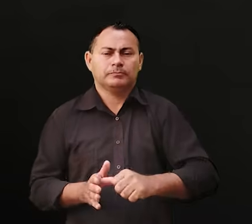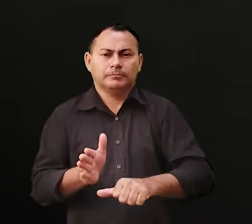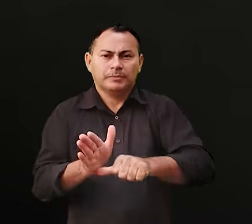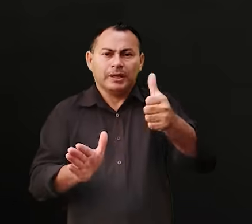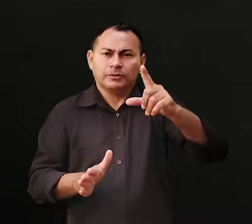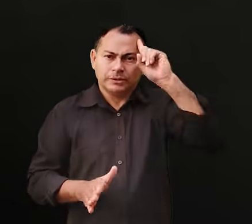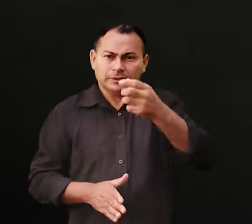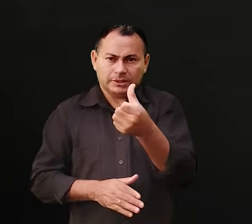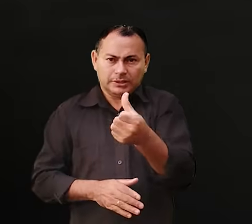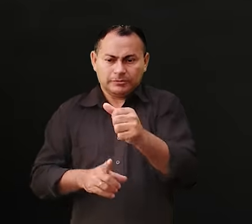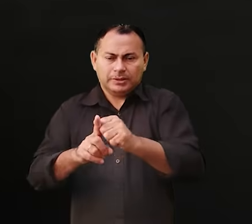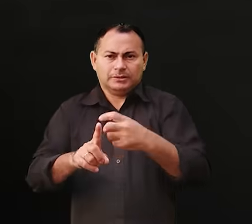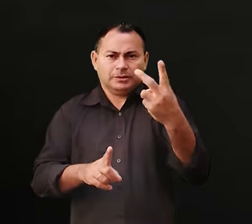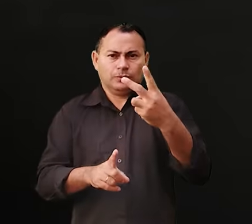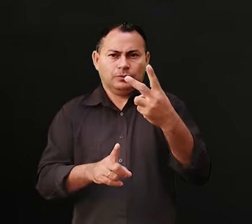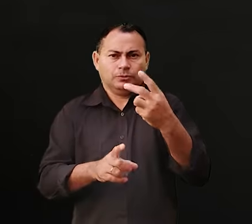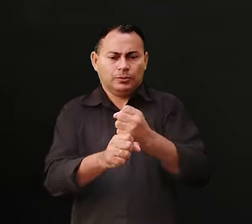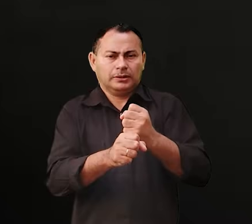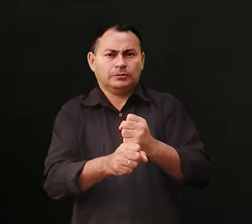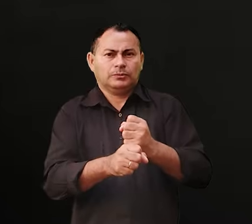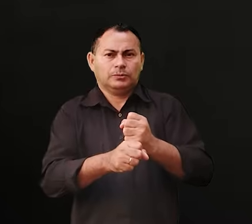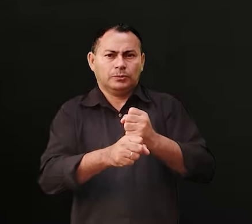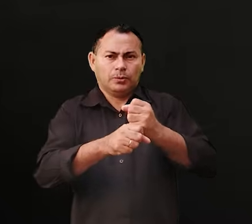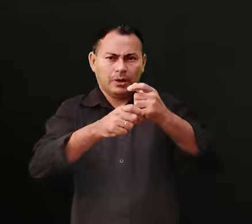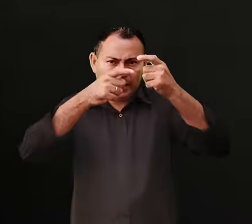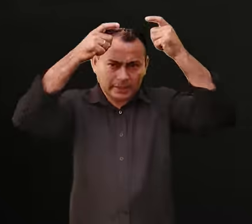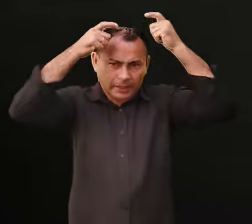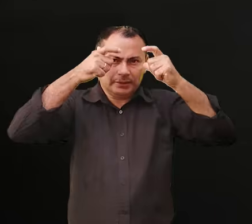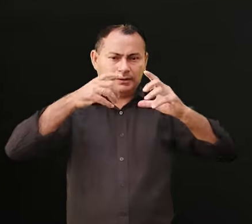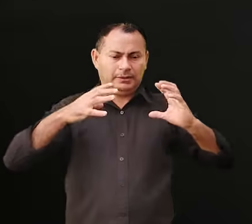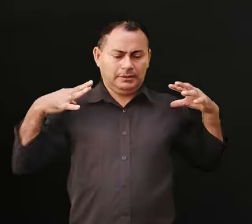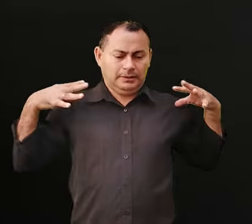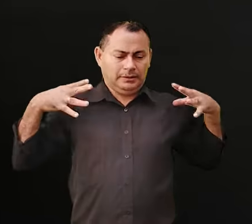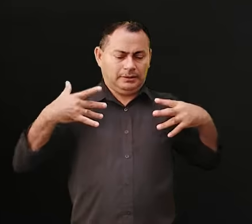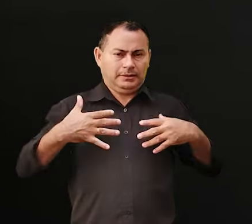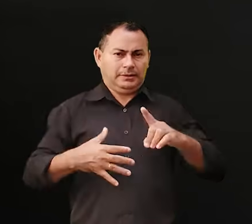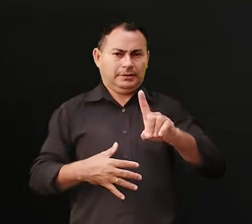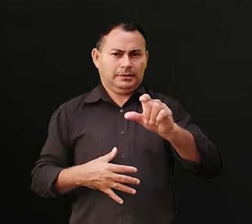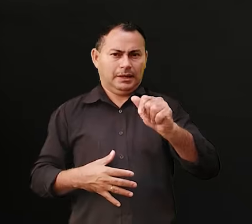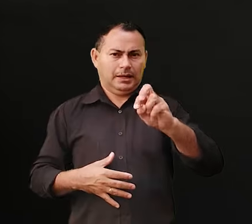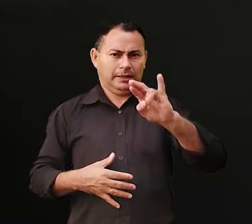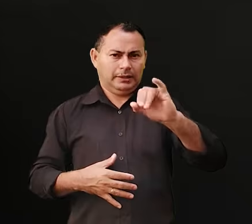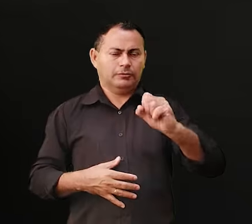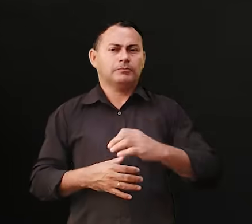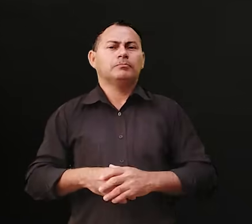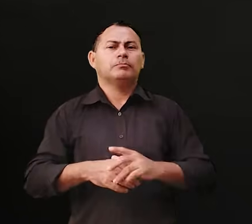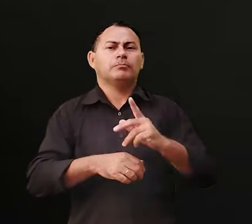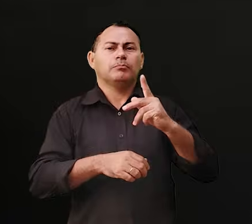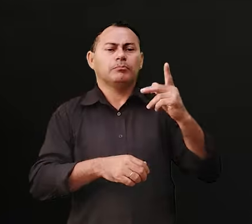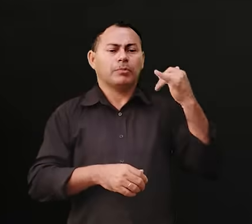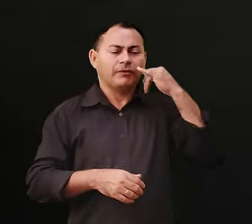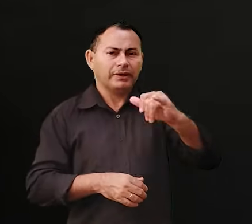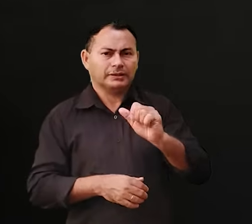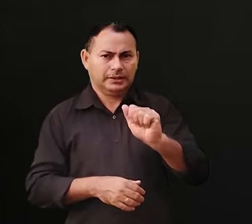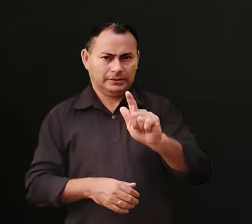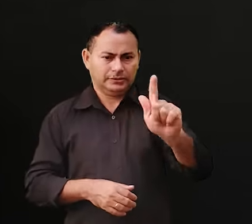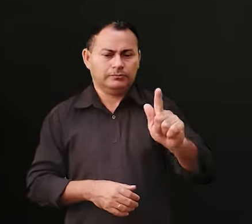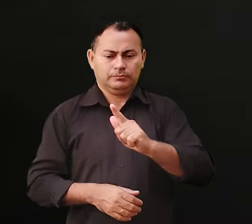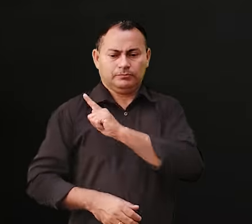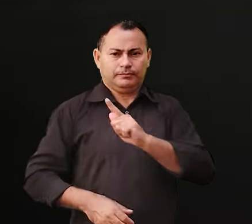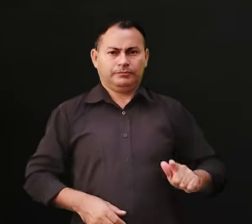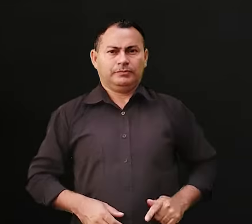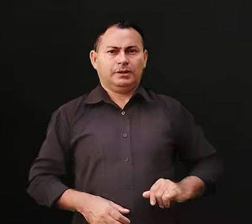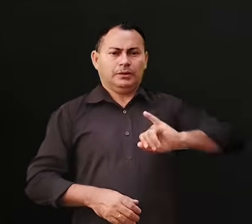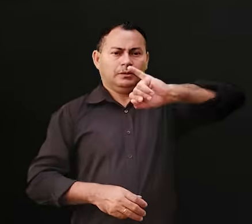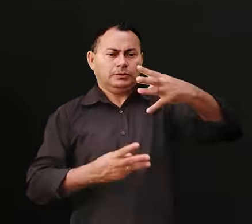primeiro dia do 6º mês do 2º ano do reinado de Dario, a palavra do Senhor veio por meio do profeta Ageu ao governador